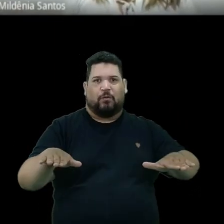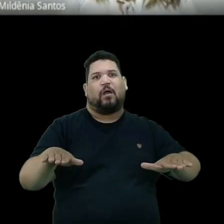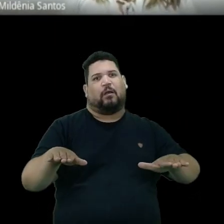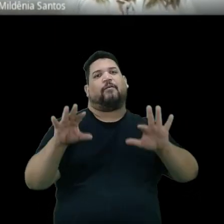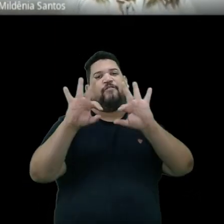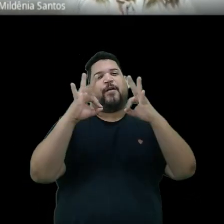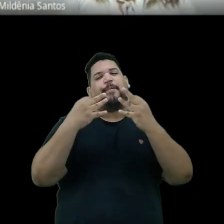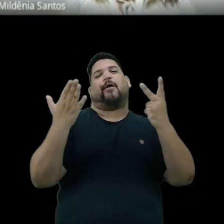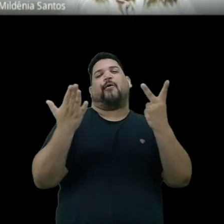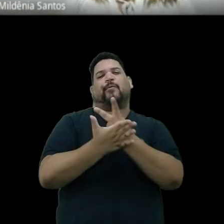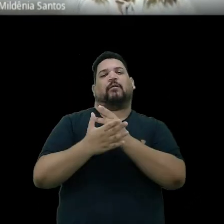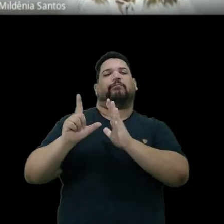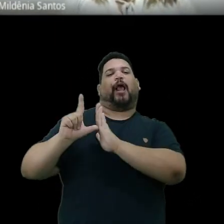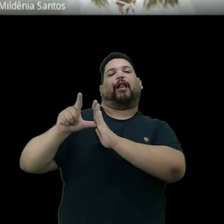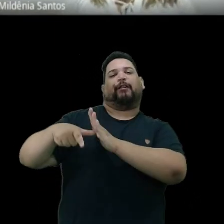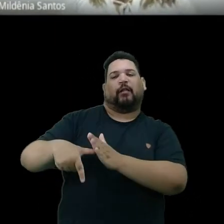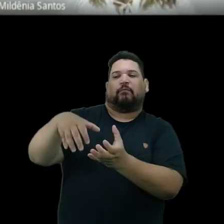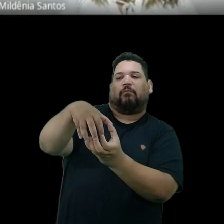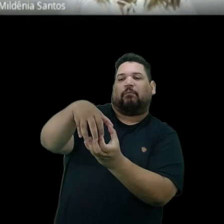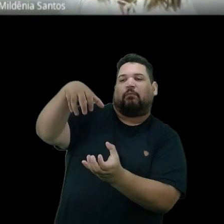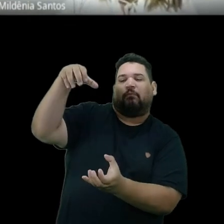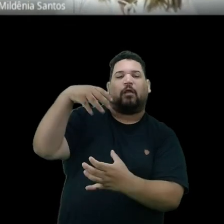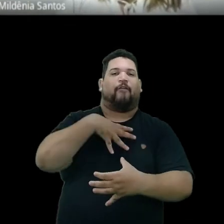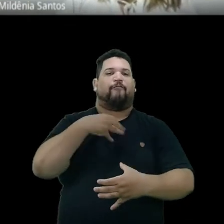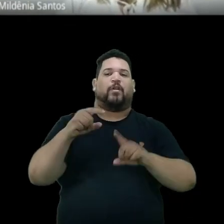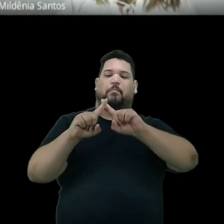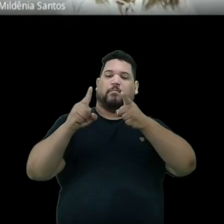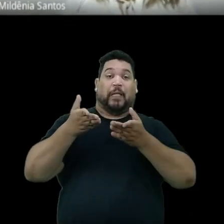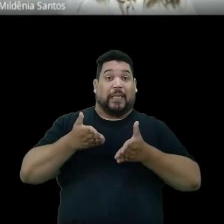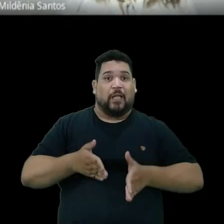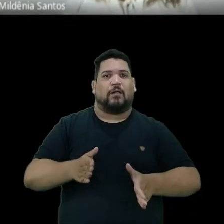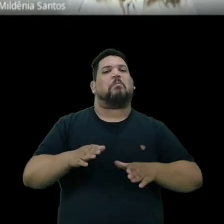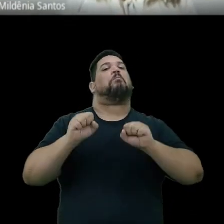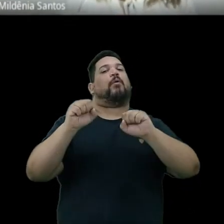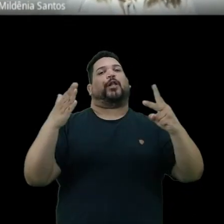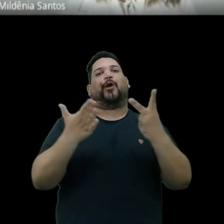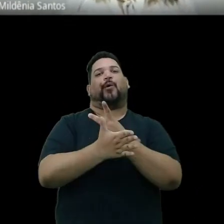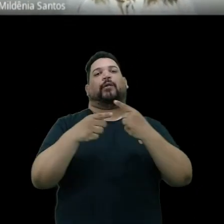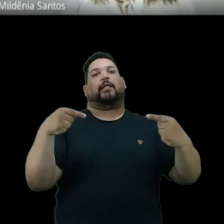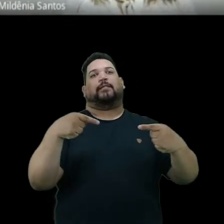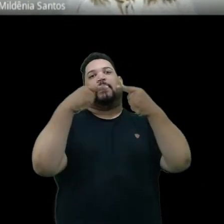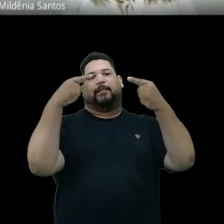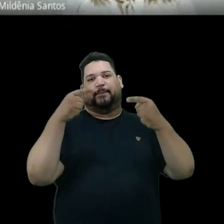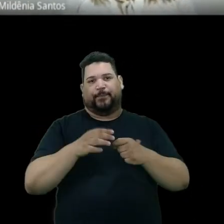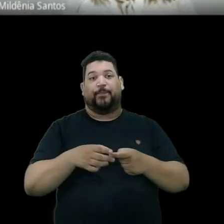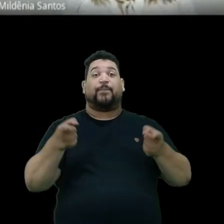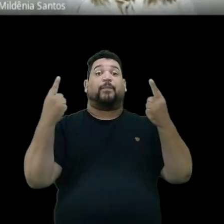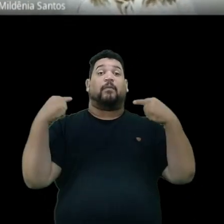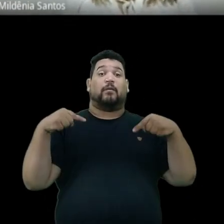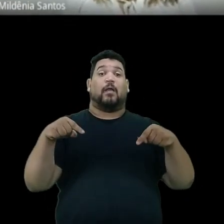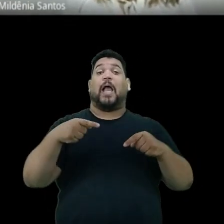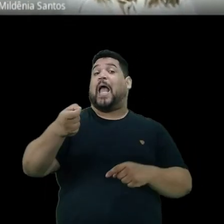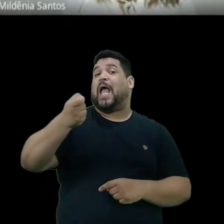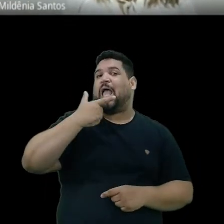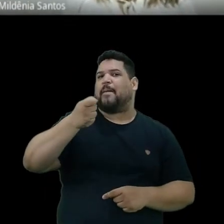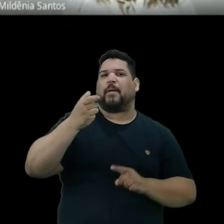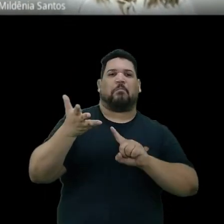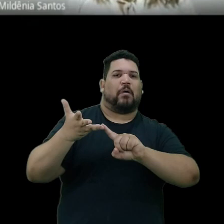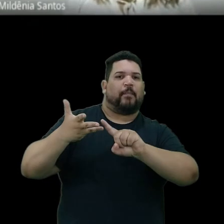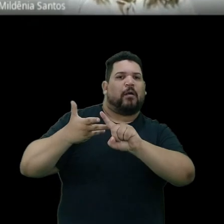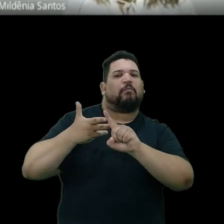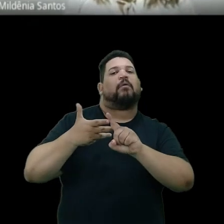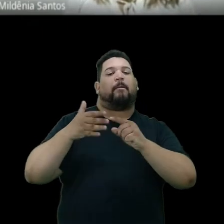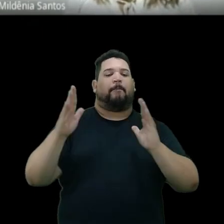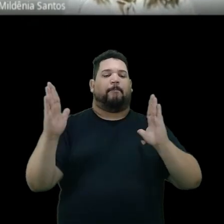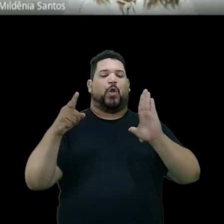filhos em idades mais avançadas. Esse pode ser um dos fatores. O uso de determinados medicamentos durante a